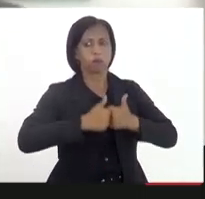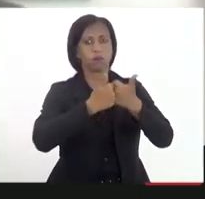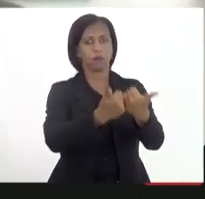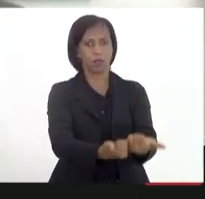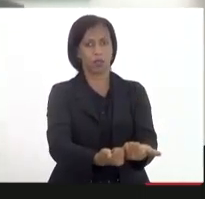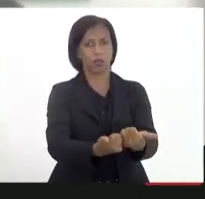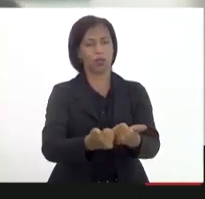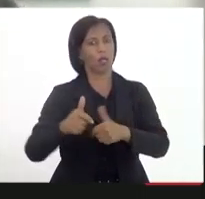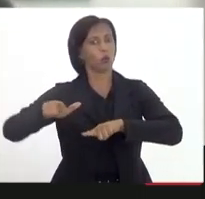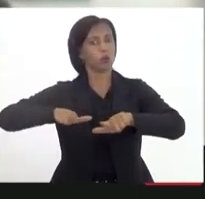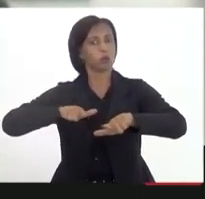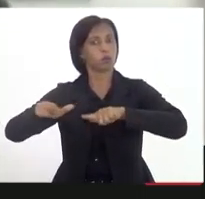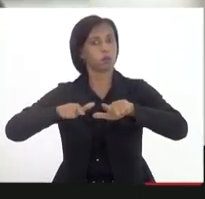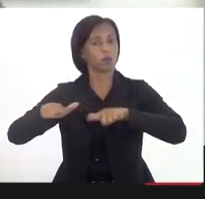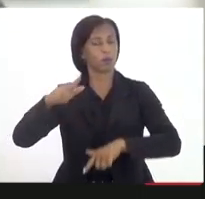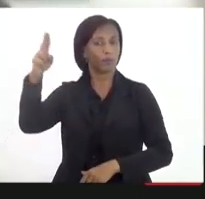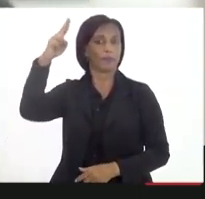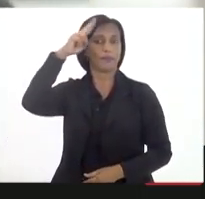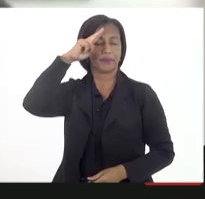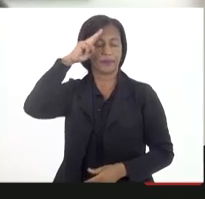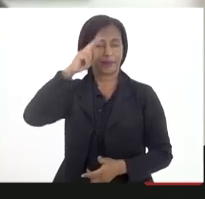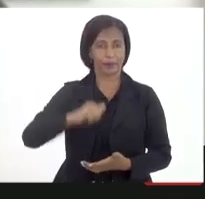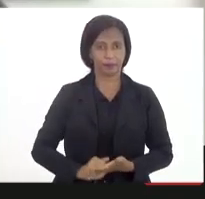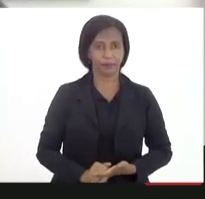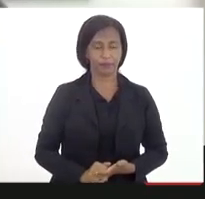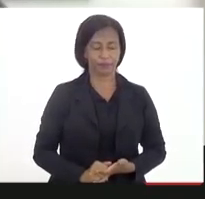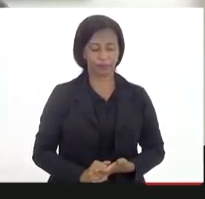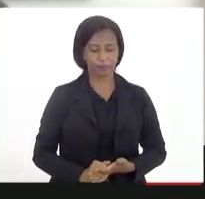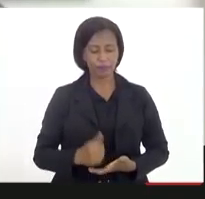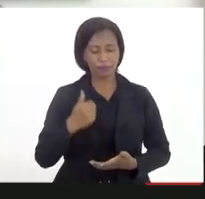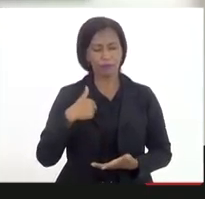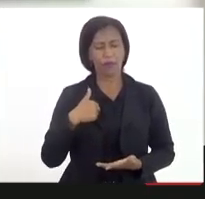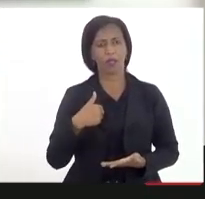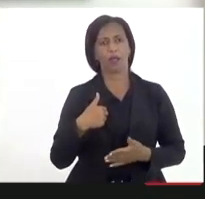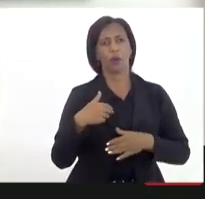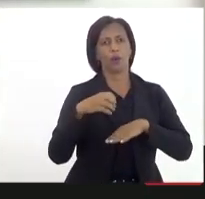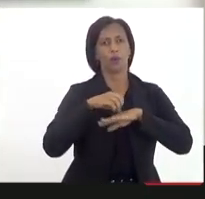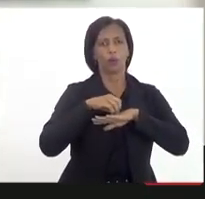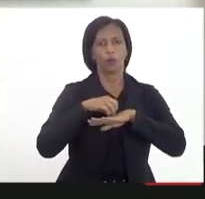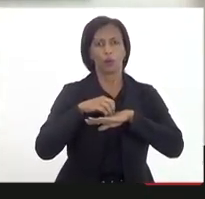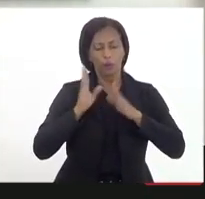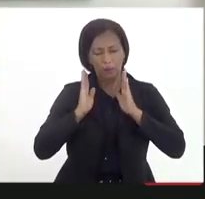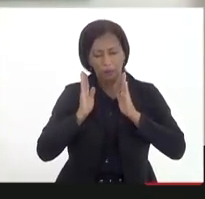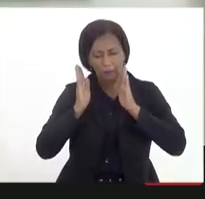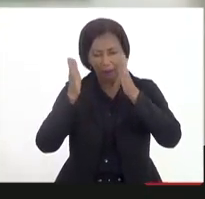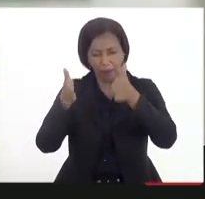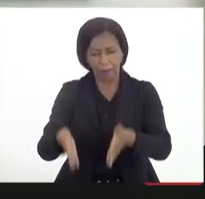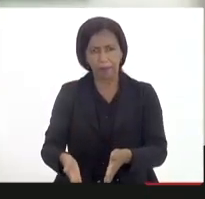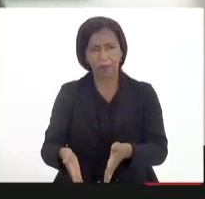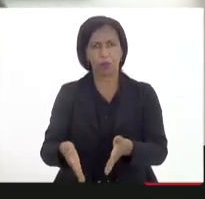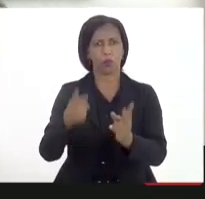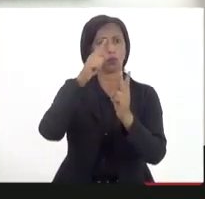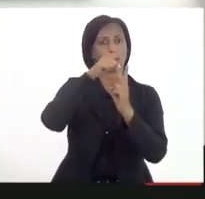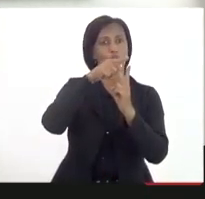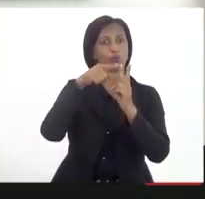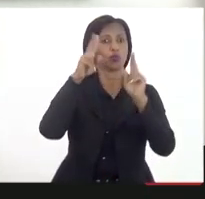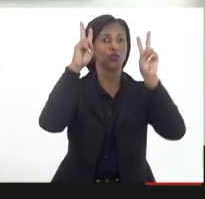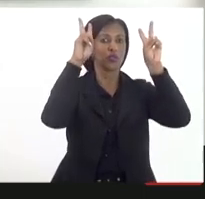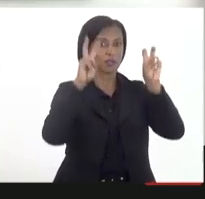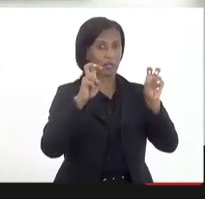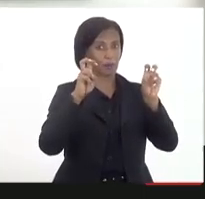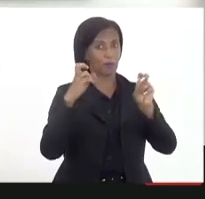ao servidor público militar eu encaminho que a gente se debruce sobre dois temas prioritários